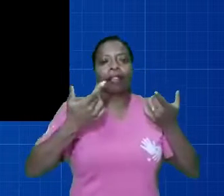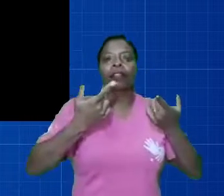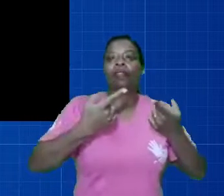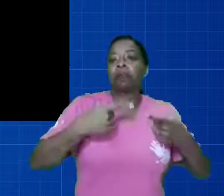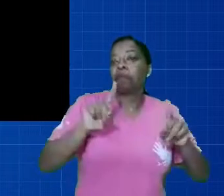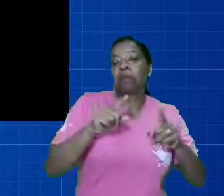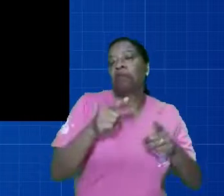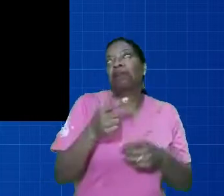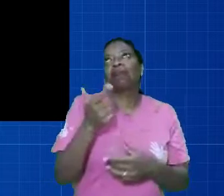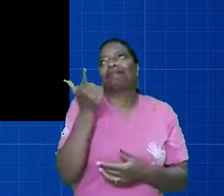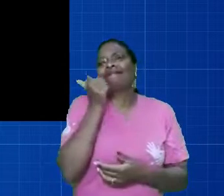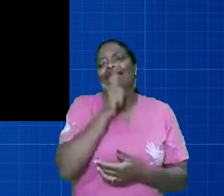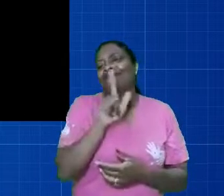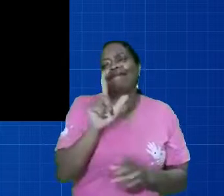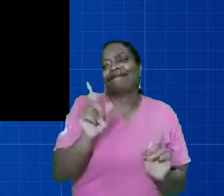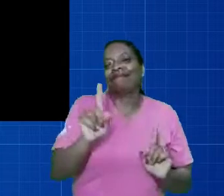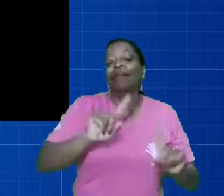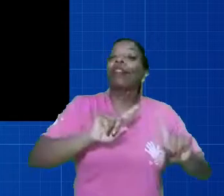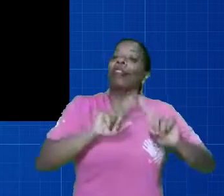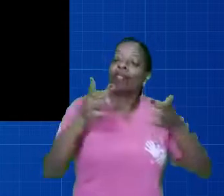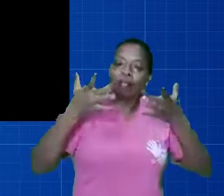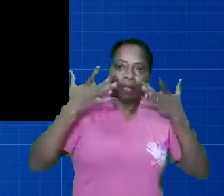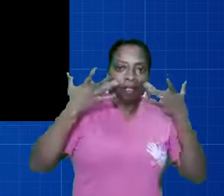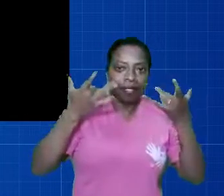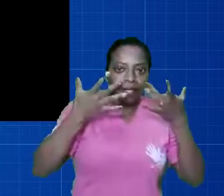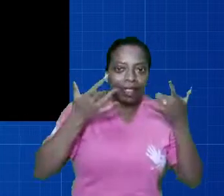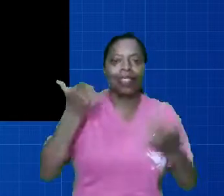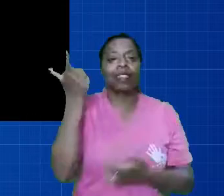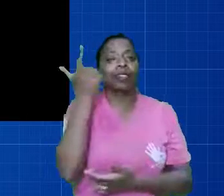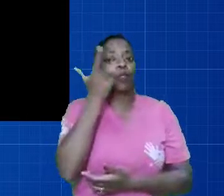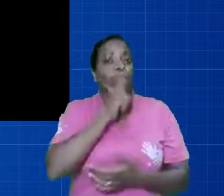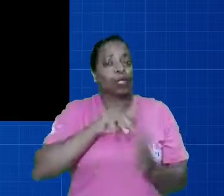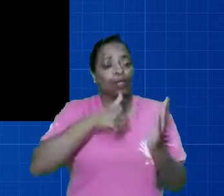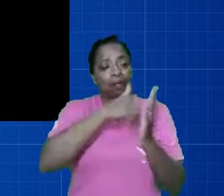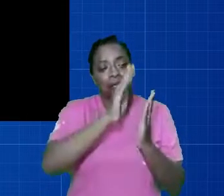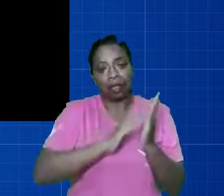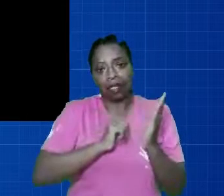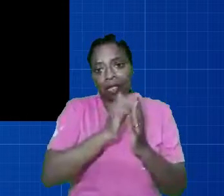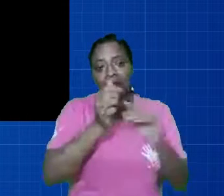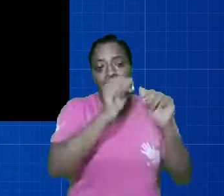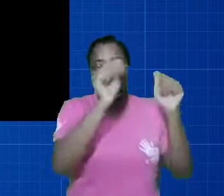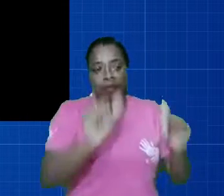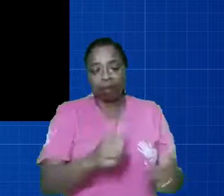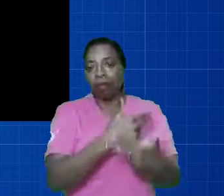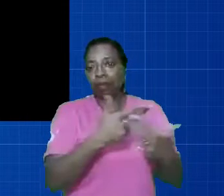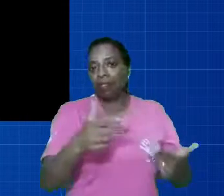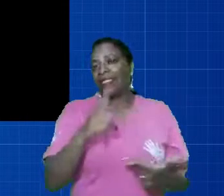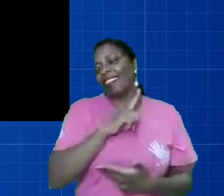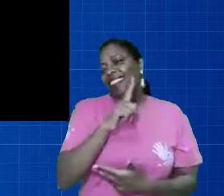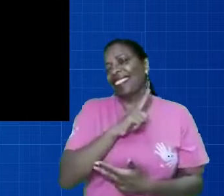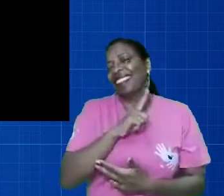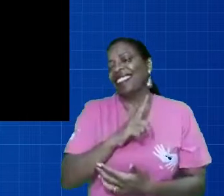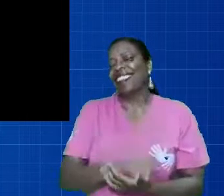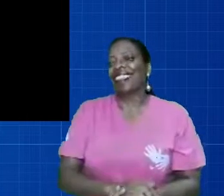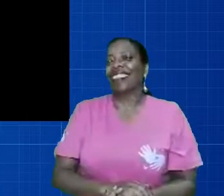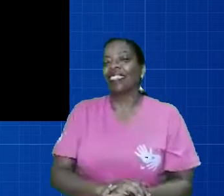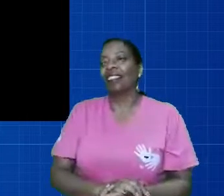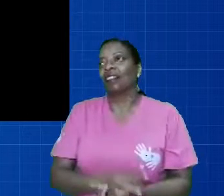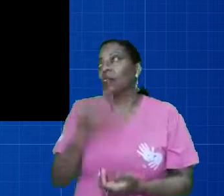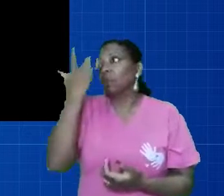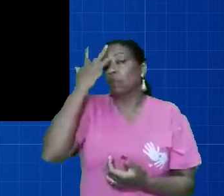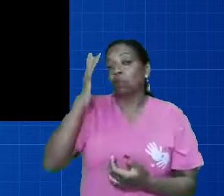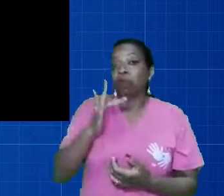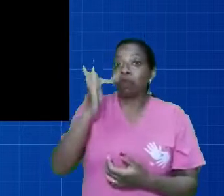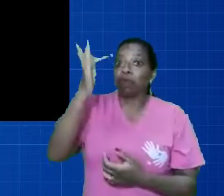teatro, né, apareceu ali para nós. Não sei se mais tarde, né, aconteceu, mas na época que eu estava, a